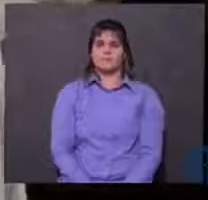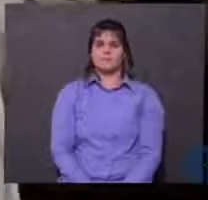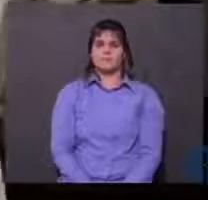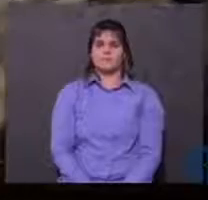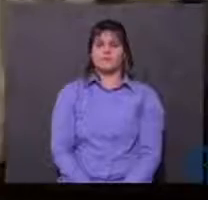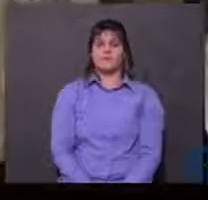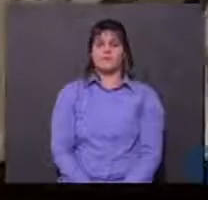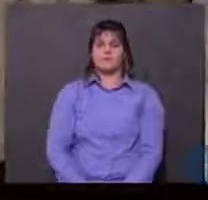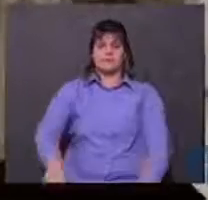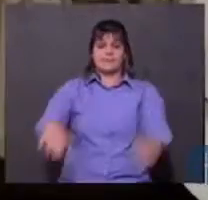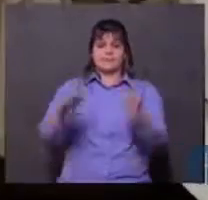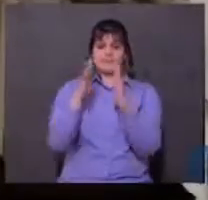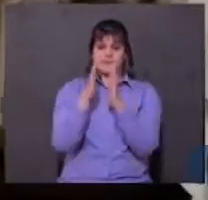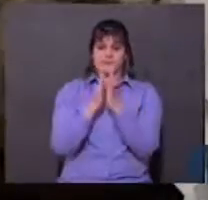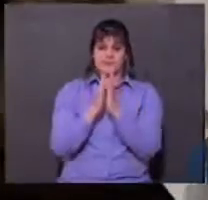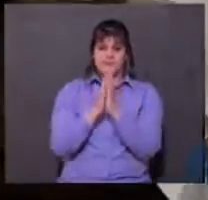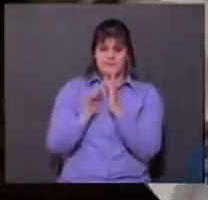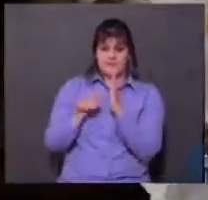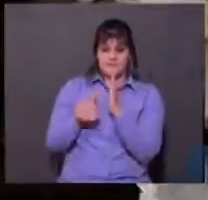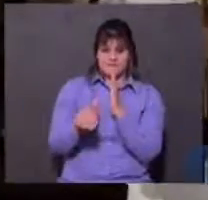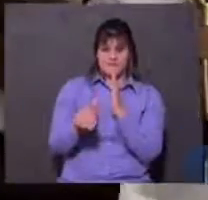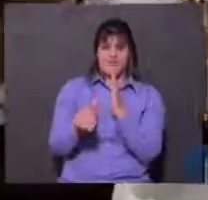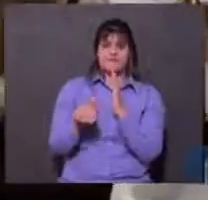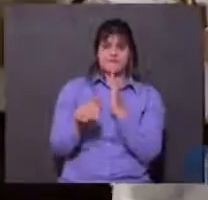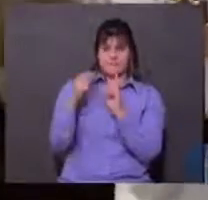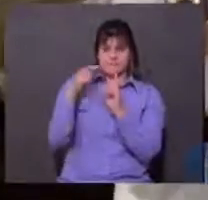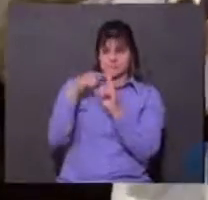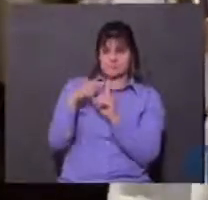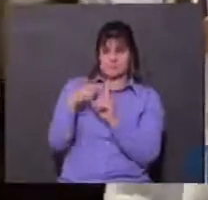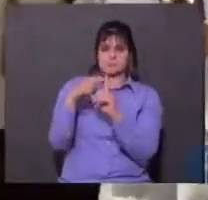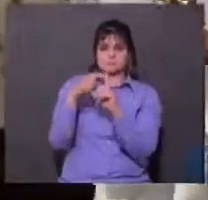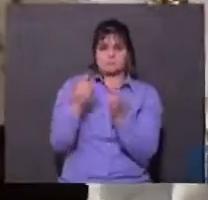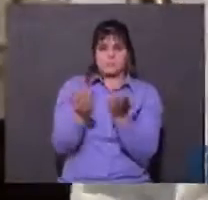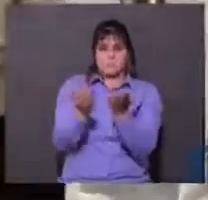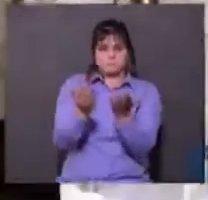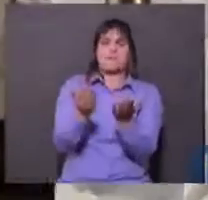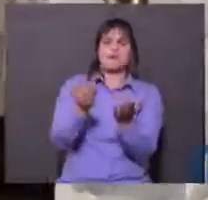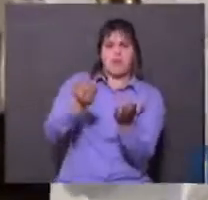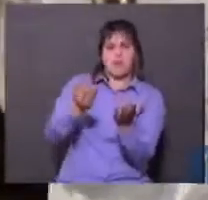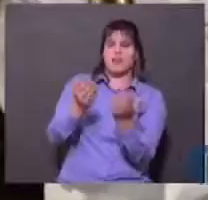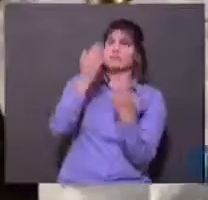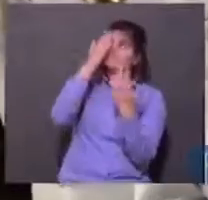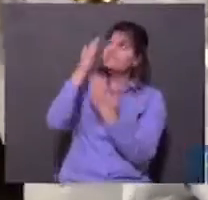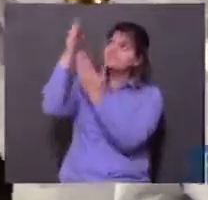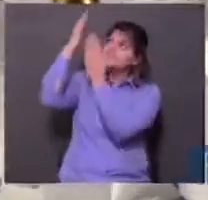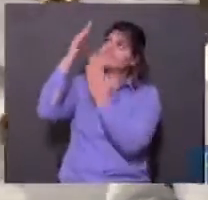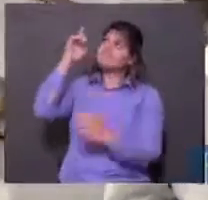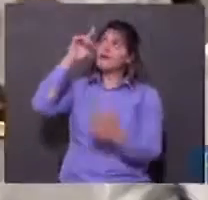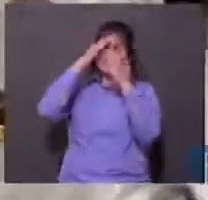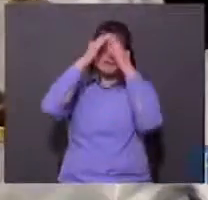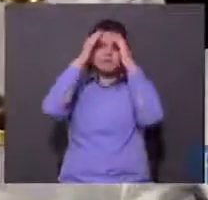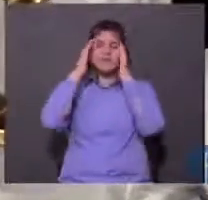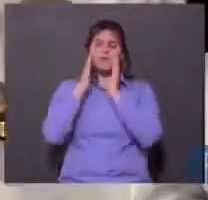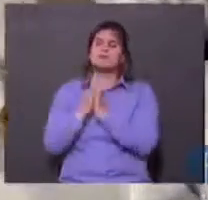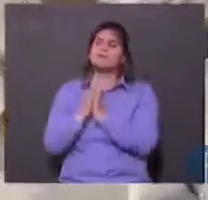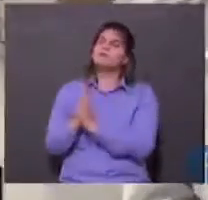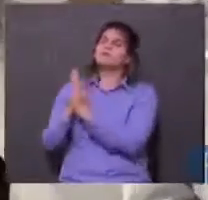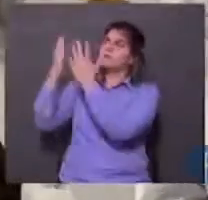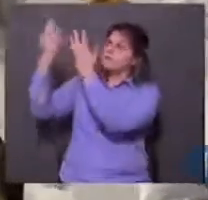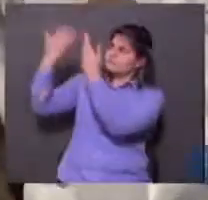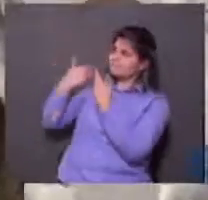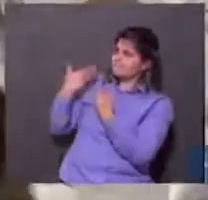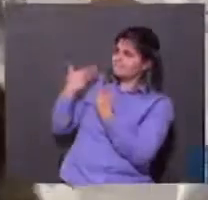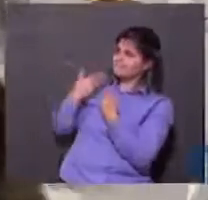litúrgica aproxima-se do altar, onde louvaremos Nossa Senhora, amparo da nossa fé.